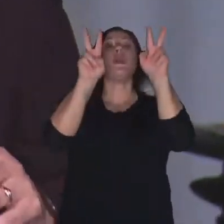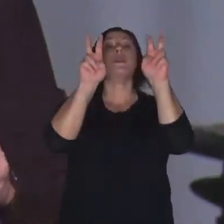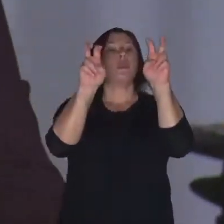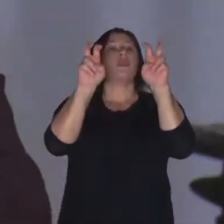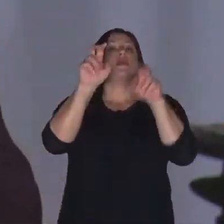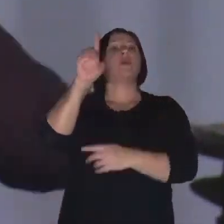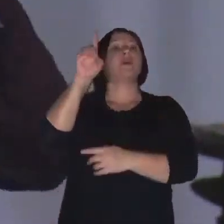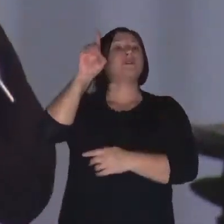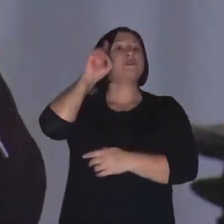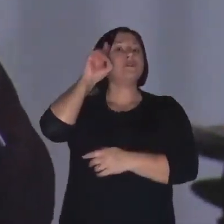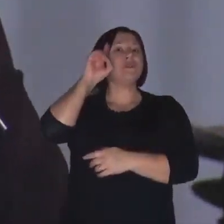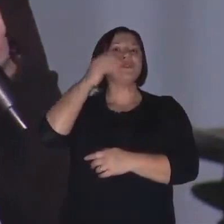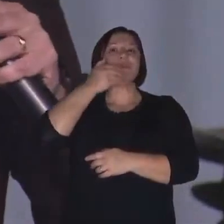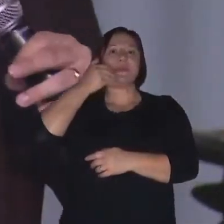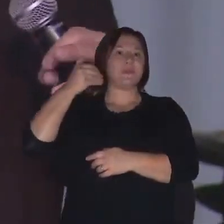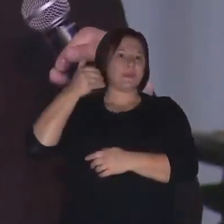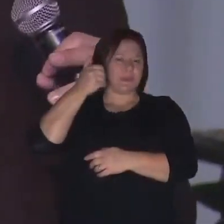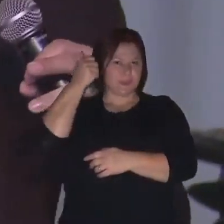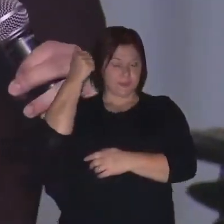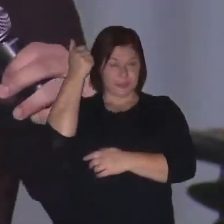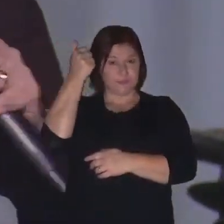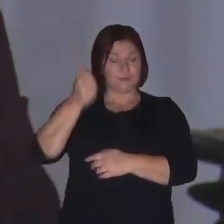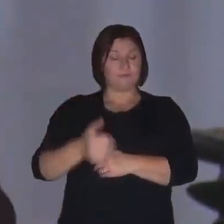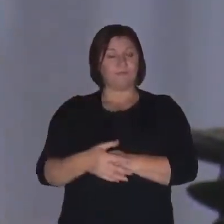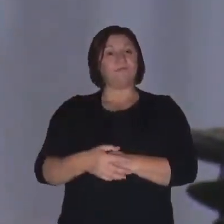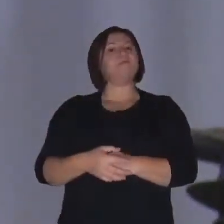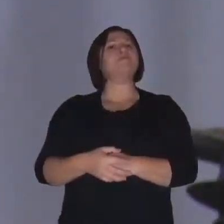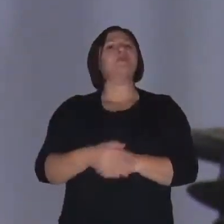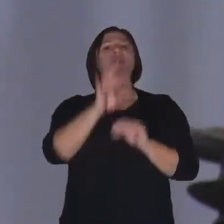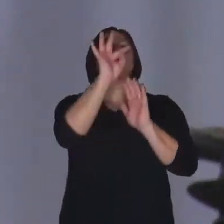E o texto bíblico que nós estudamos na semana passada